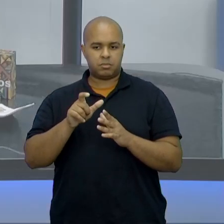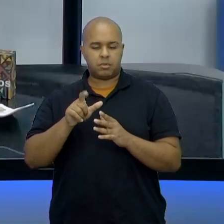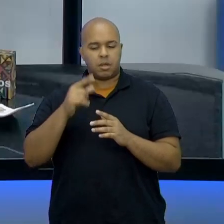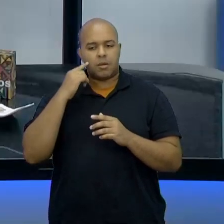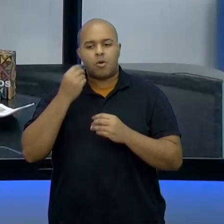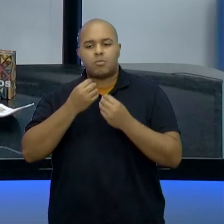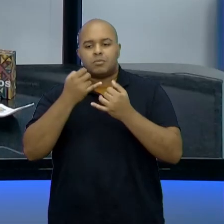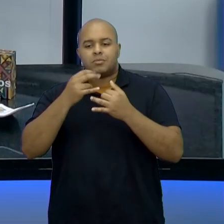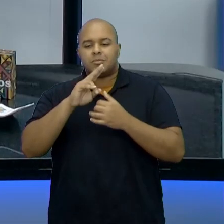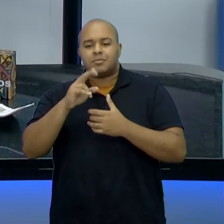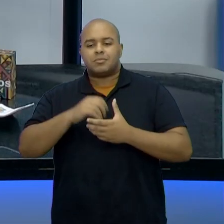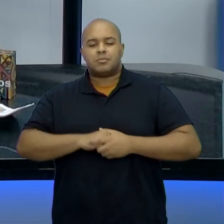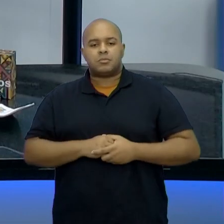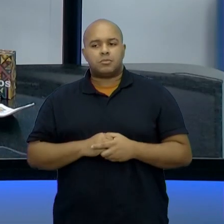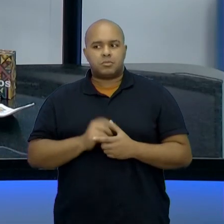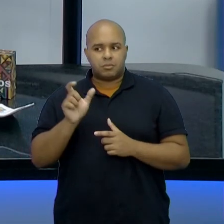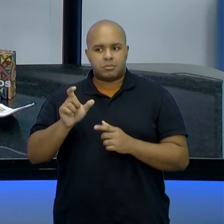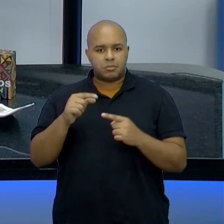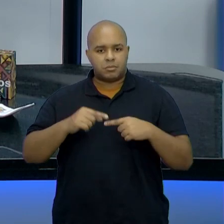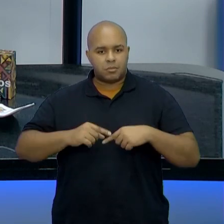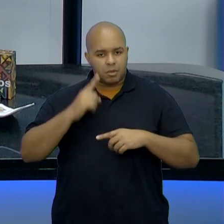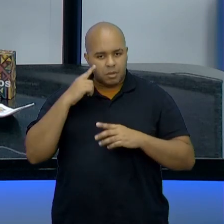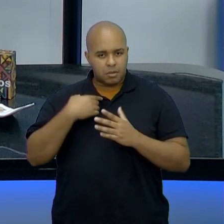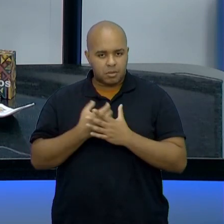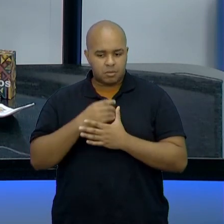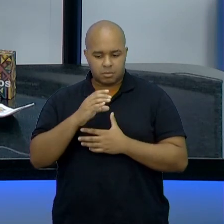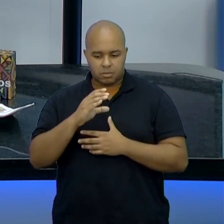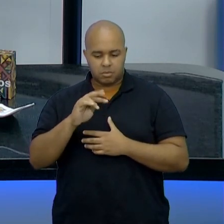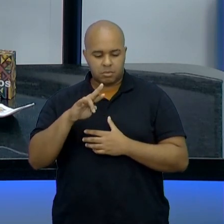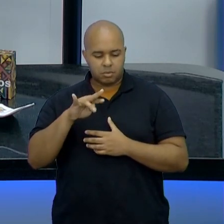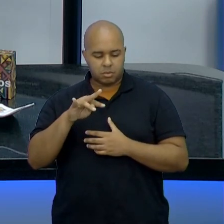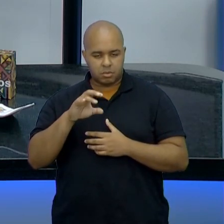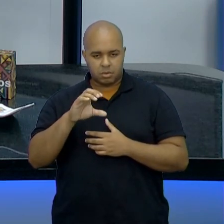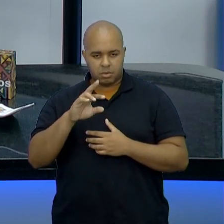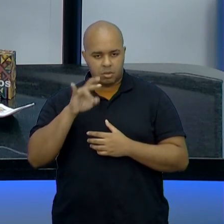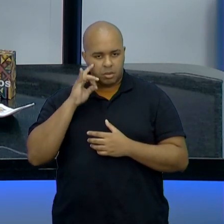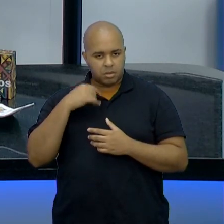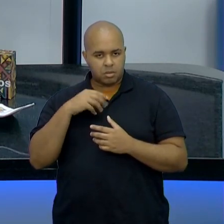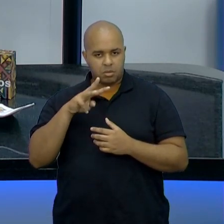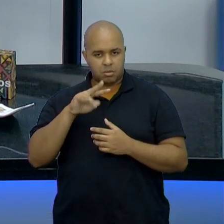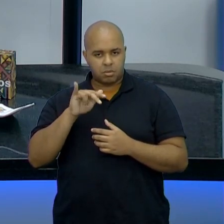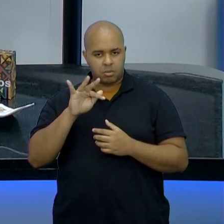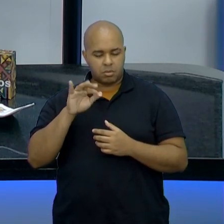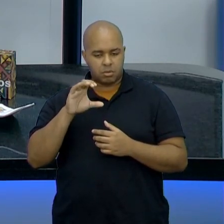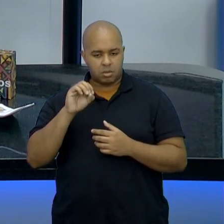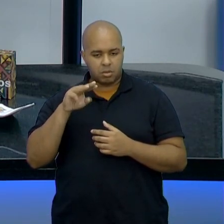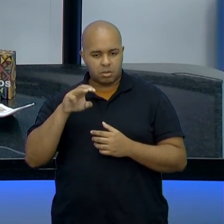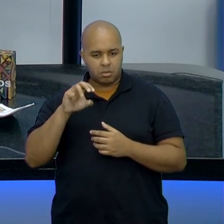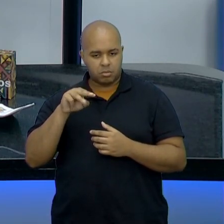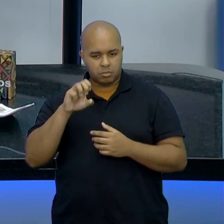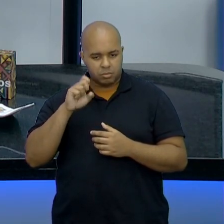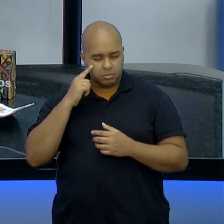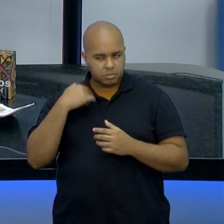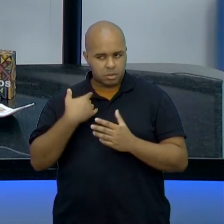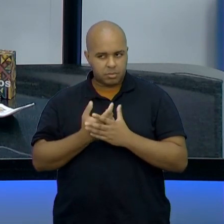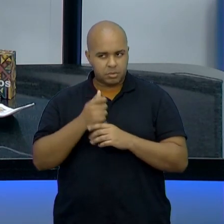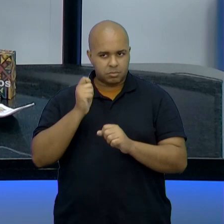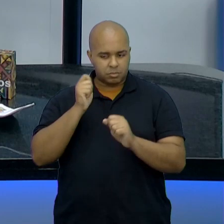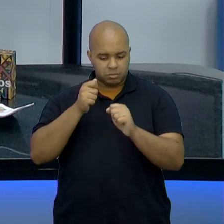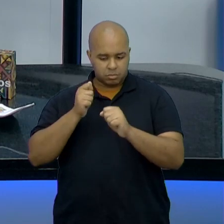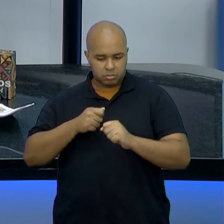como eu esqueci o nome, em um acervo Creative Commons, que é do Wiki Commons. Então, essa aqui é uma